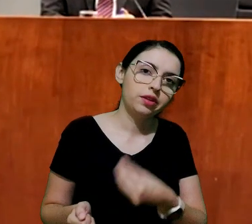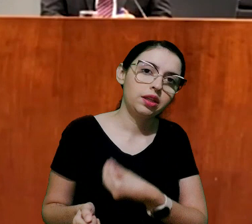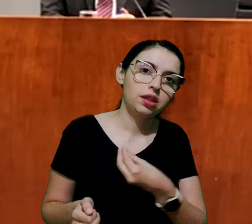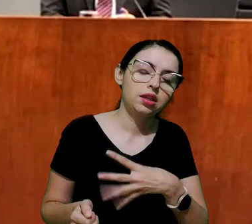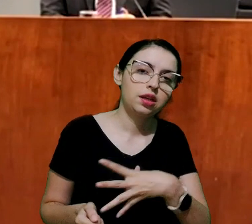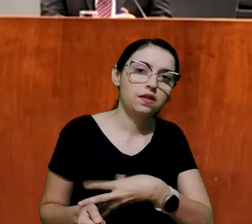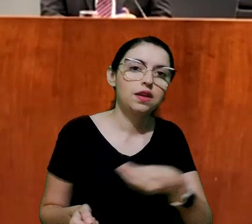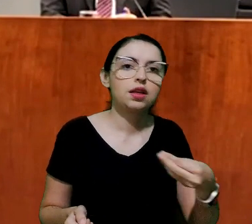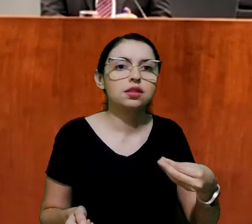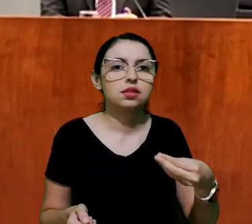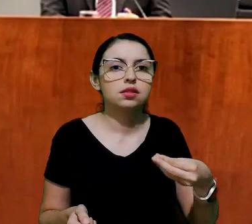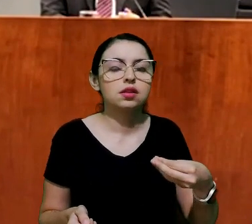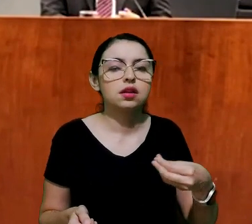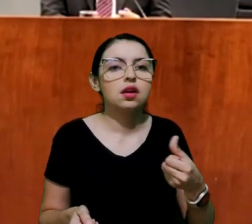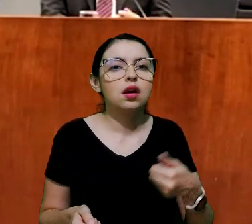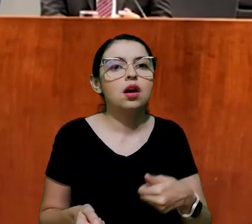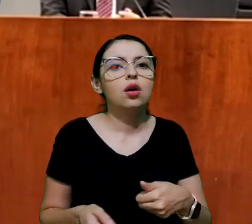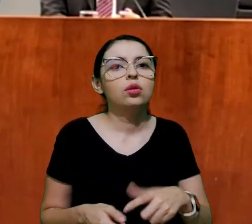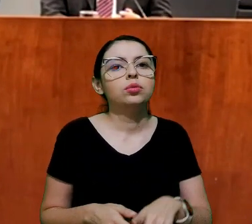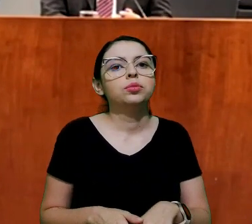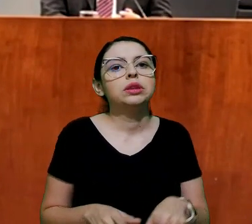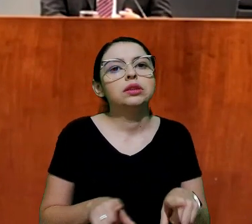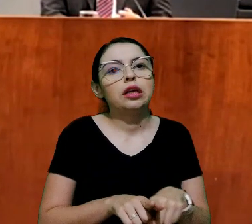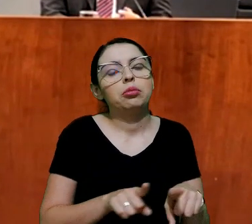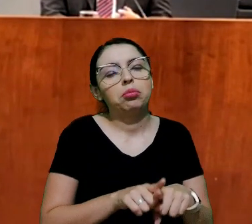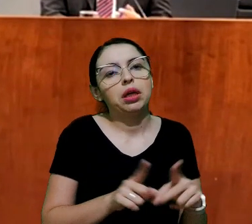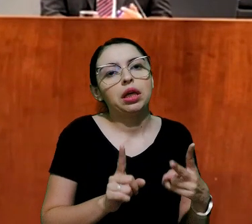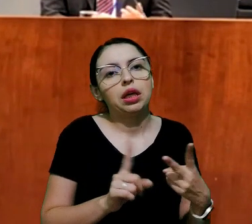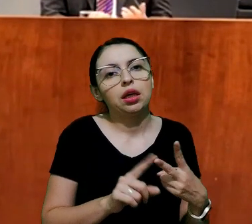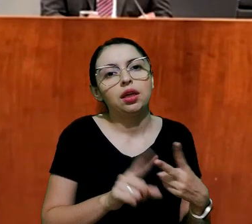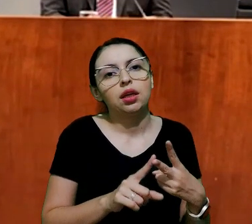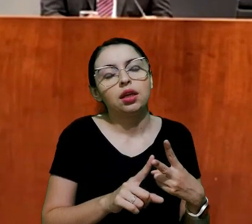filiação biológica, na filiação